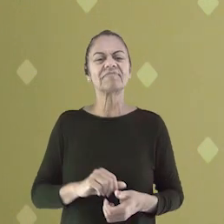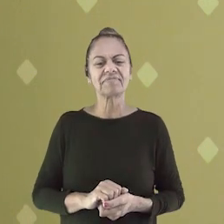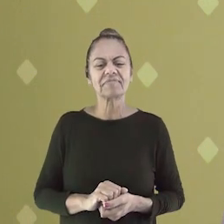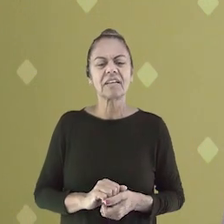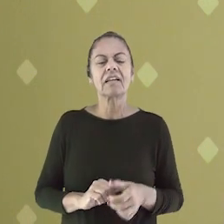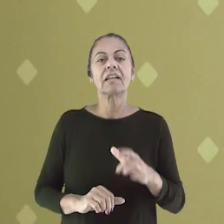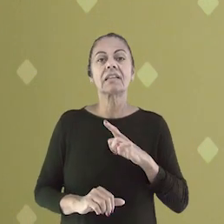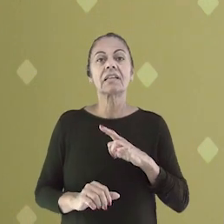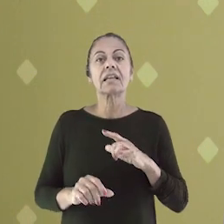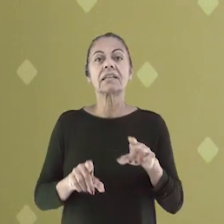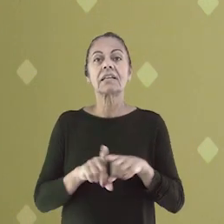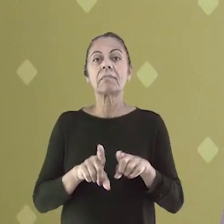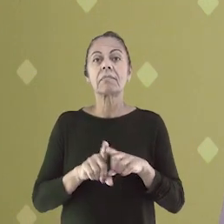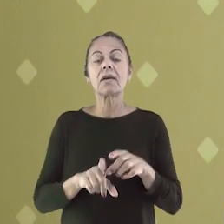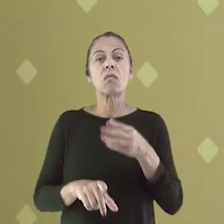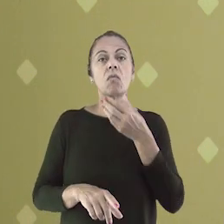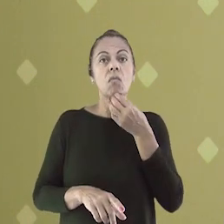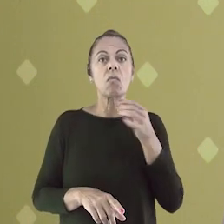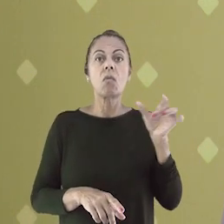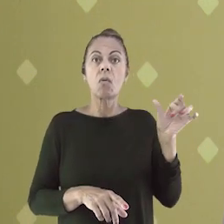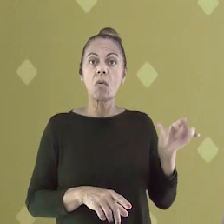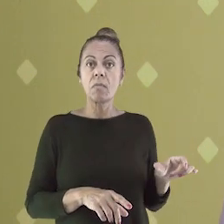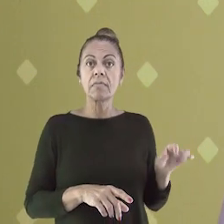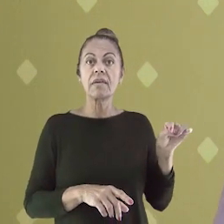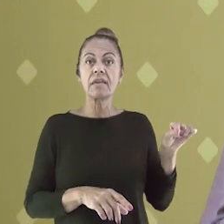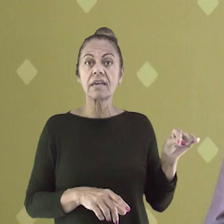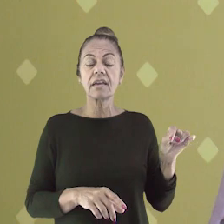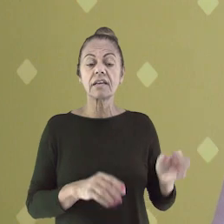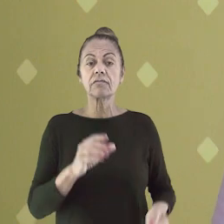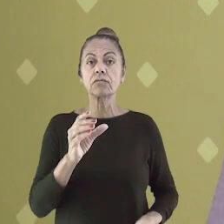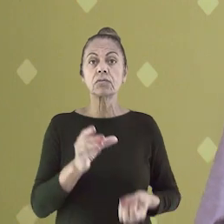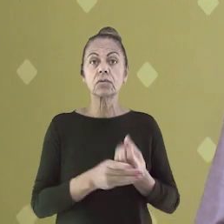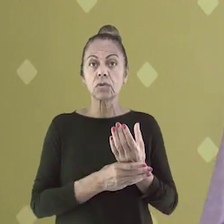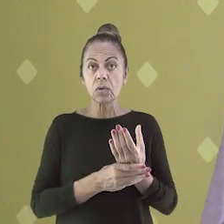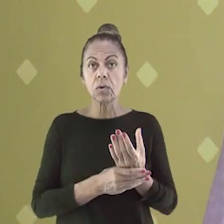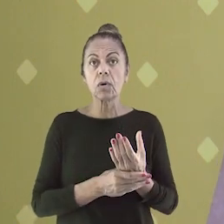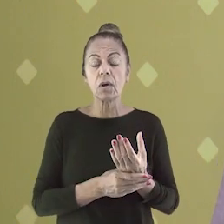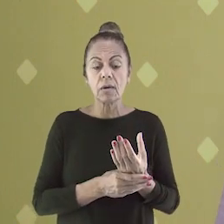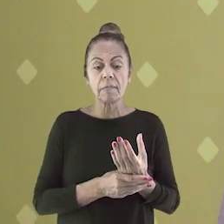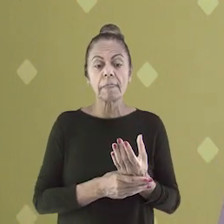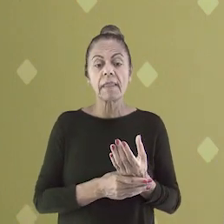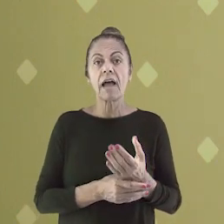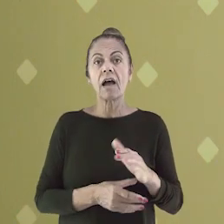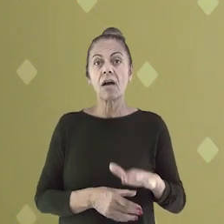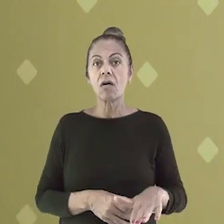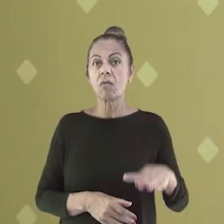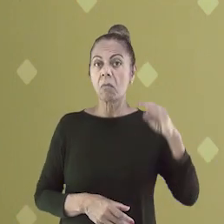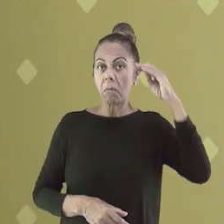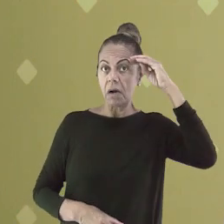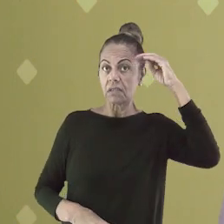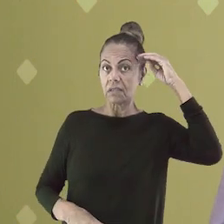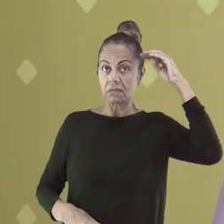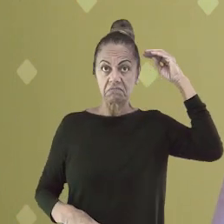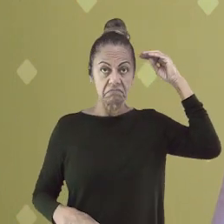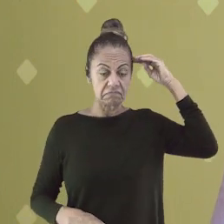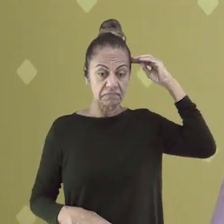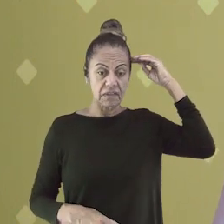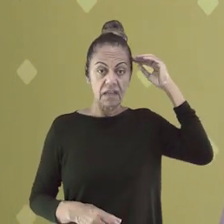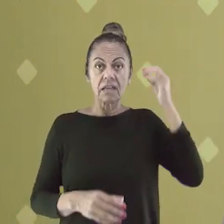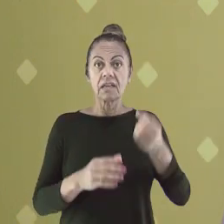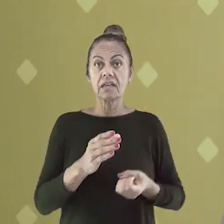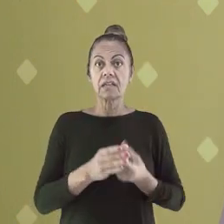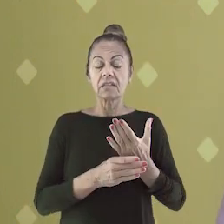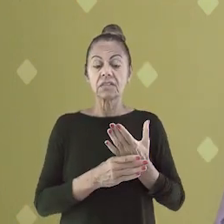o brasileiro Zélio Fernandino de Moraes fundou a Umbanda, que mistura tradições religiosas africanas,